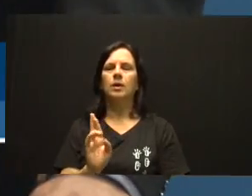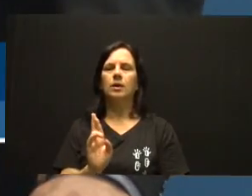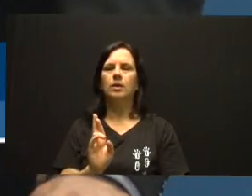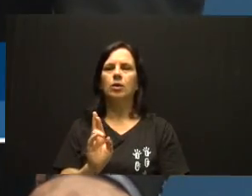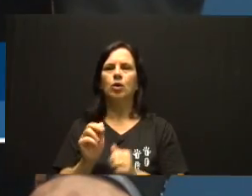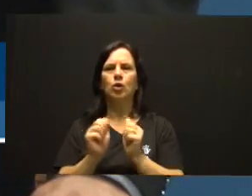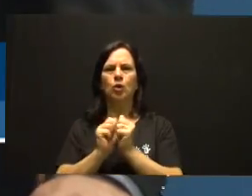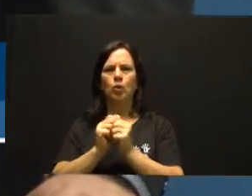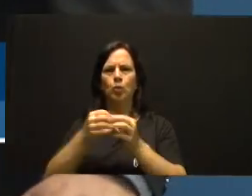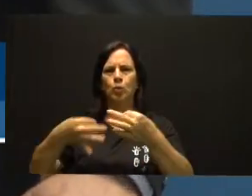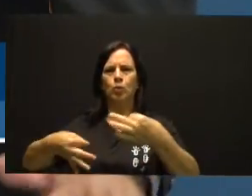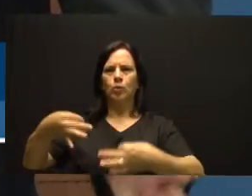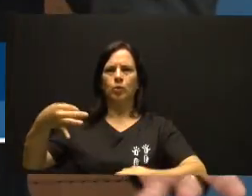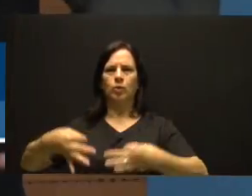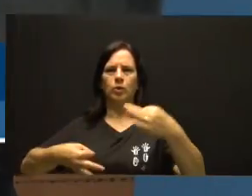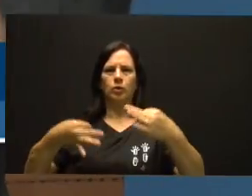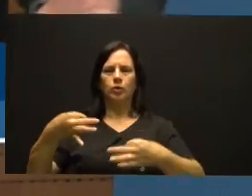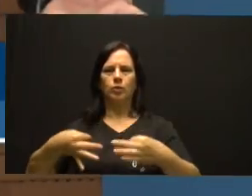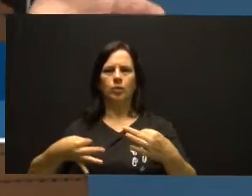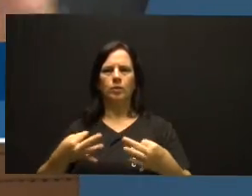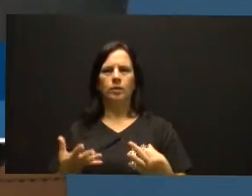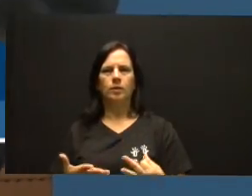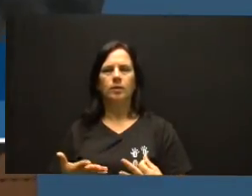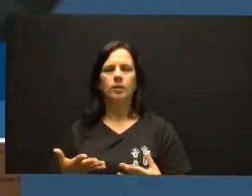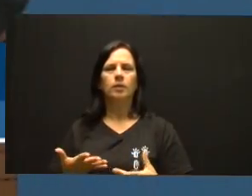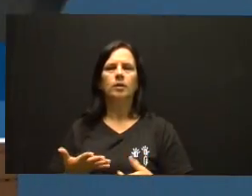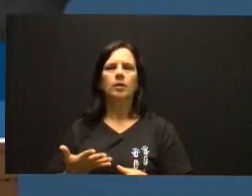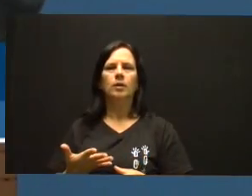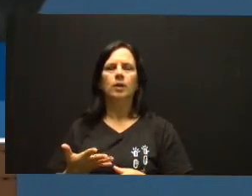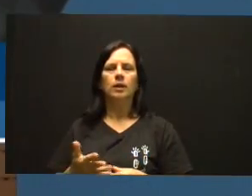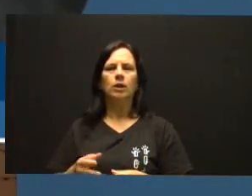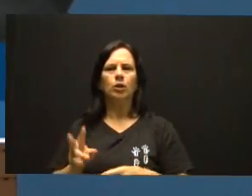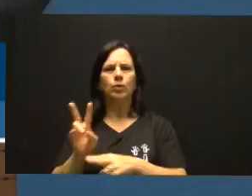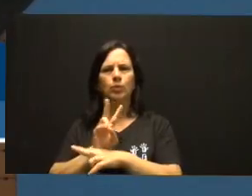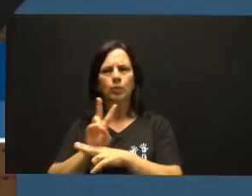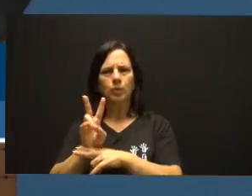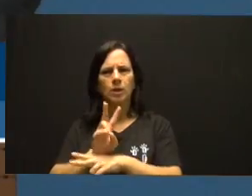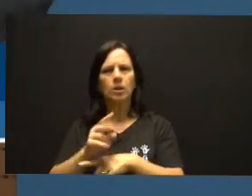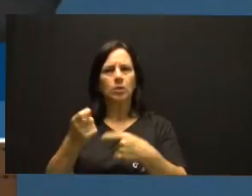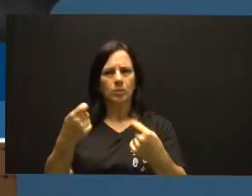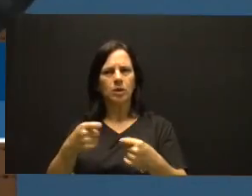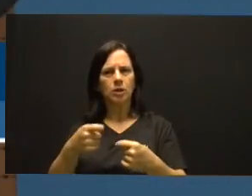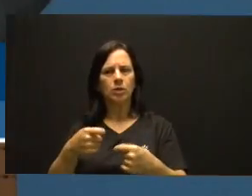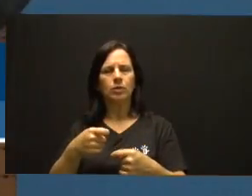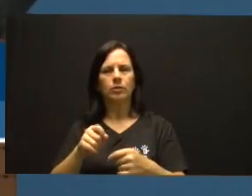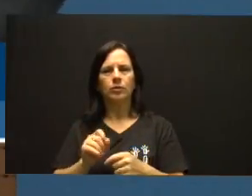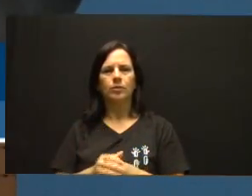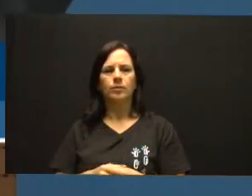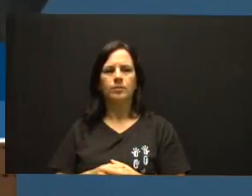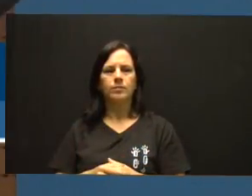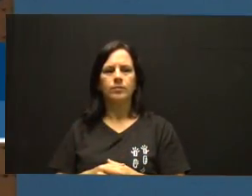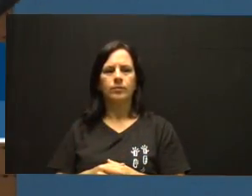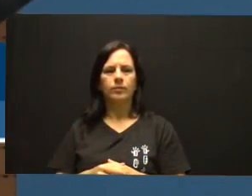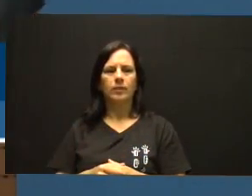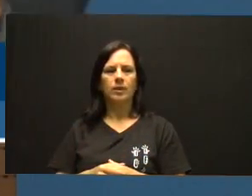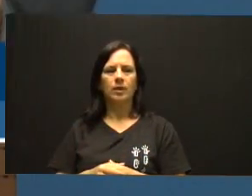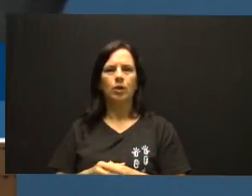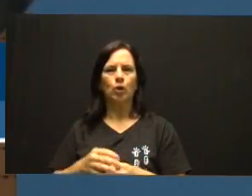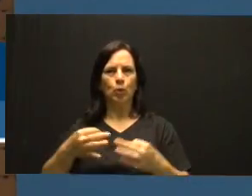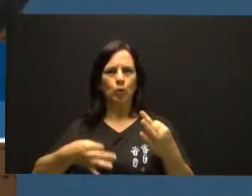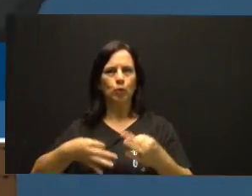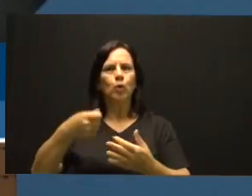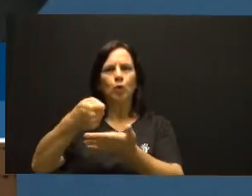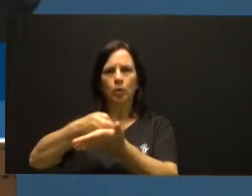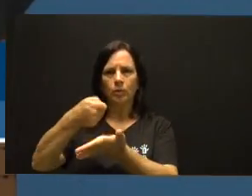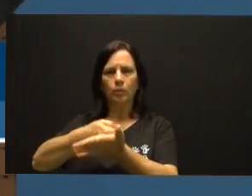o judiciário, que é a prerrogativa, é óbvio, a função do fiscalizador, né, você buscar o poder punitivo, aquele que julga e